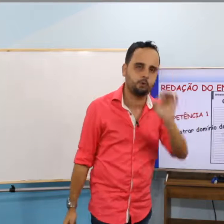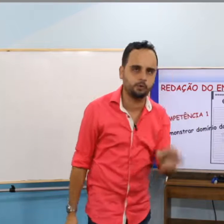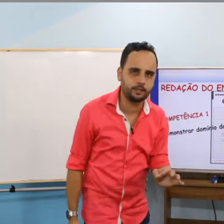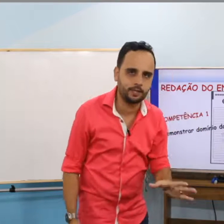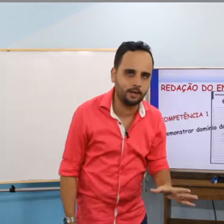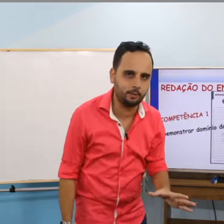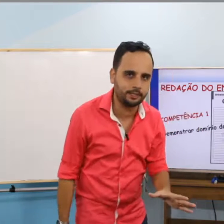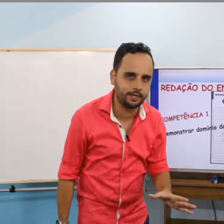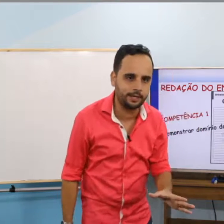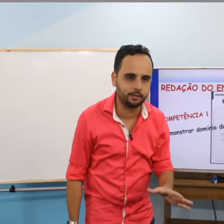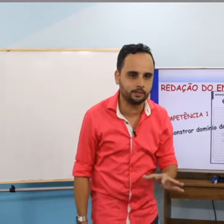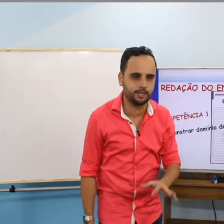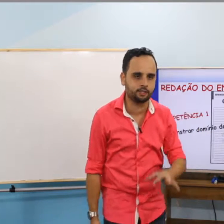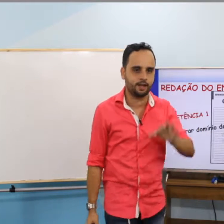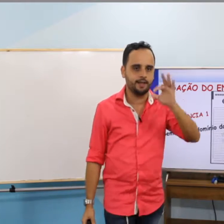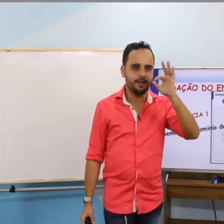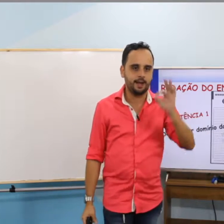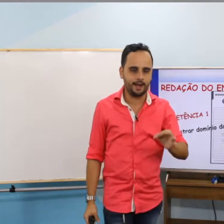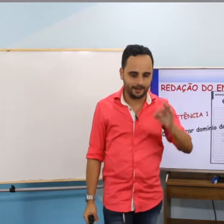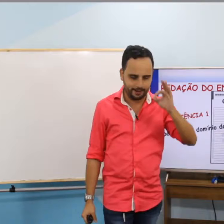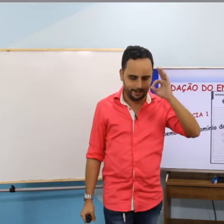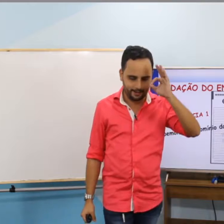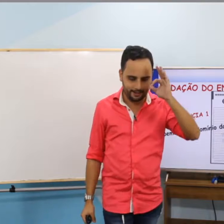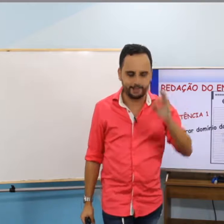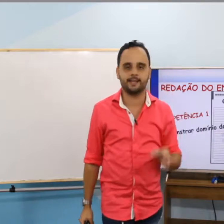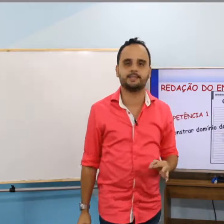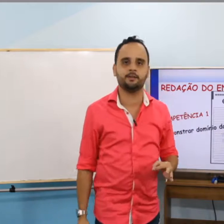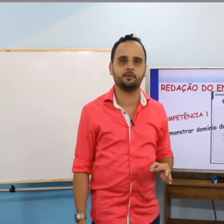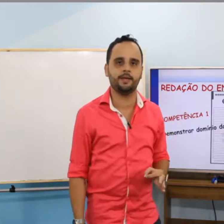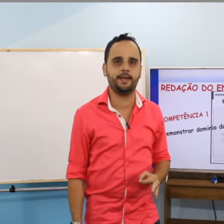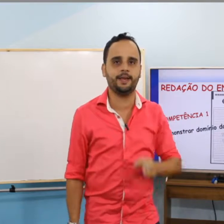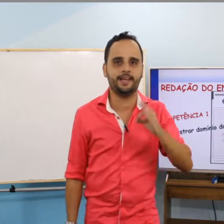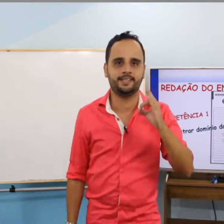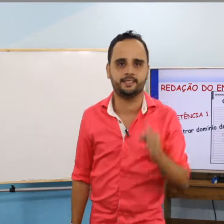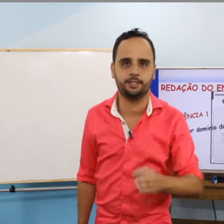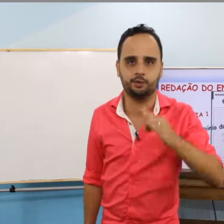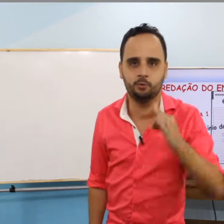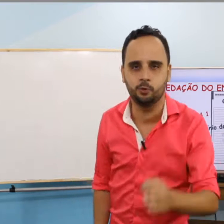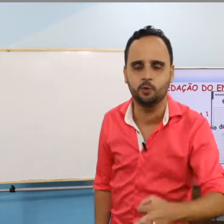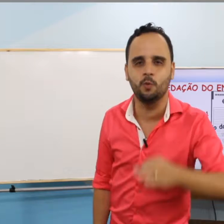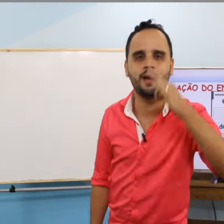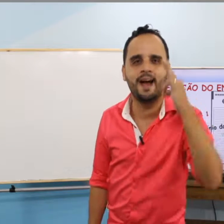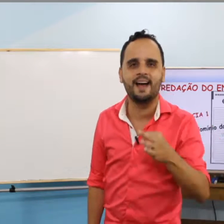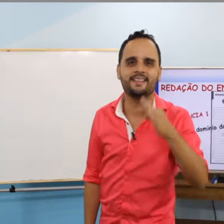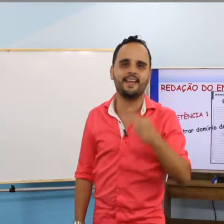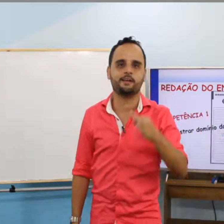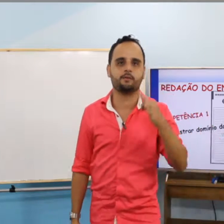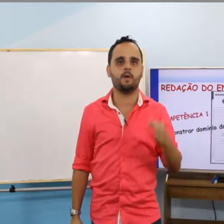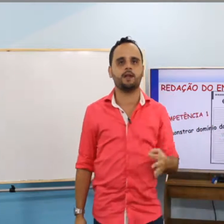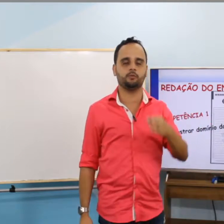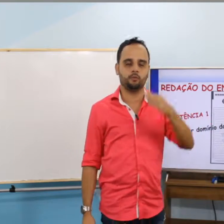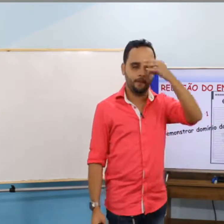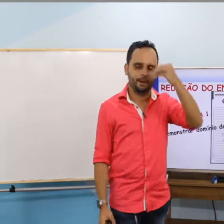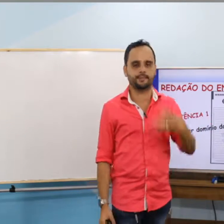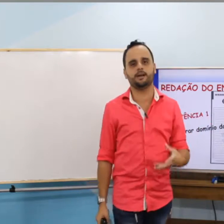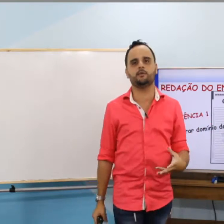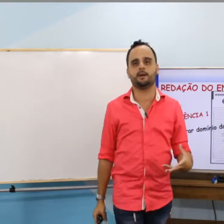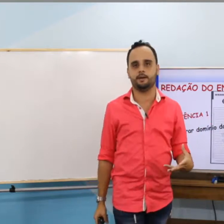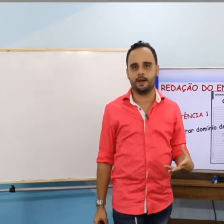da norma culta da língua escrita ou seja a redação do enem exige o uso adequado